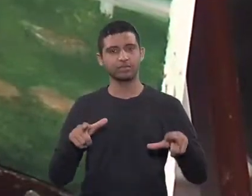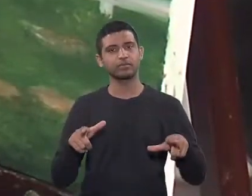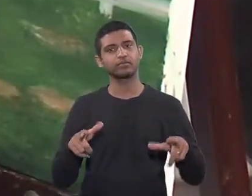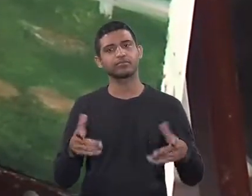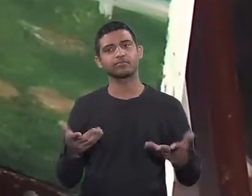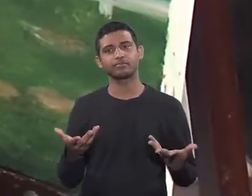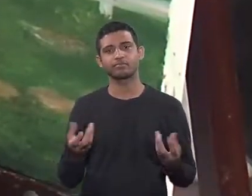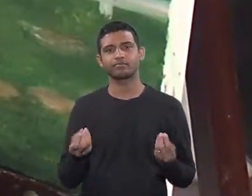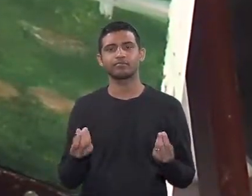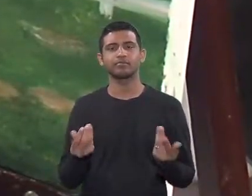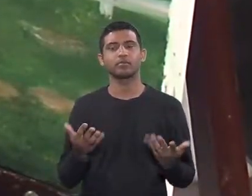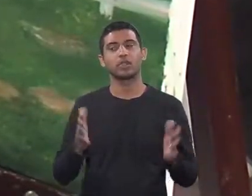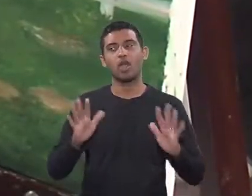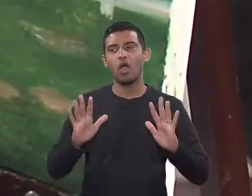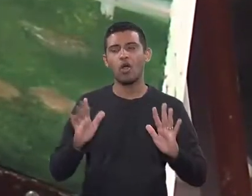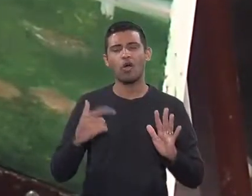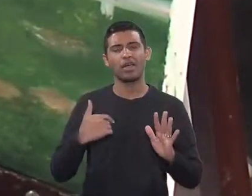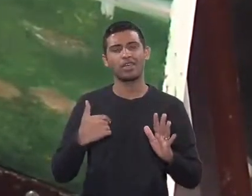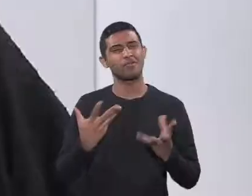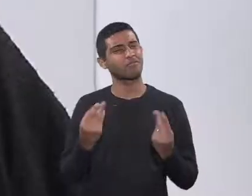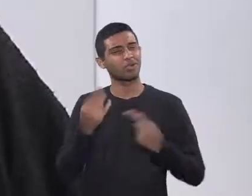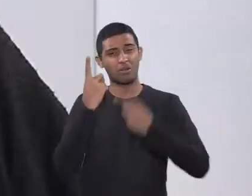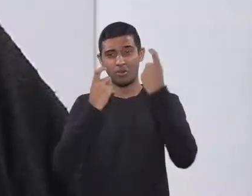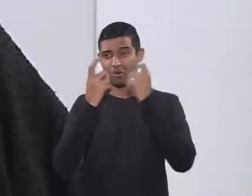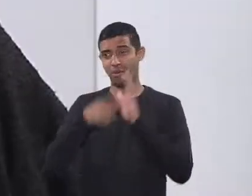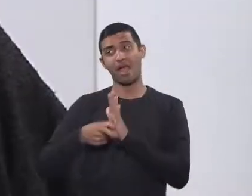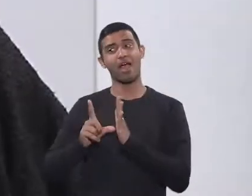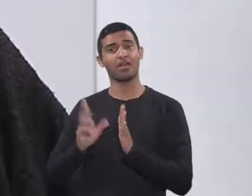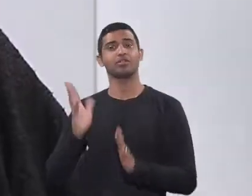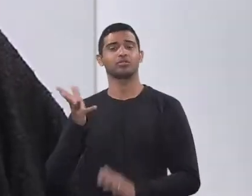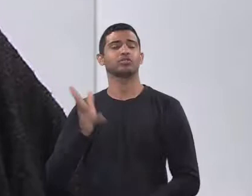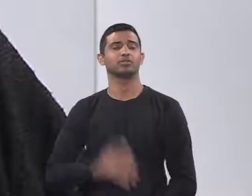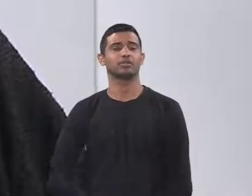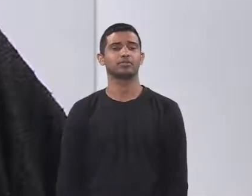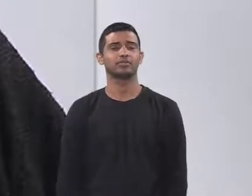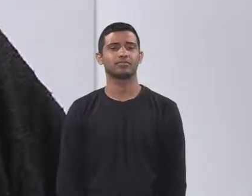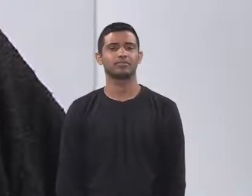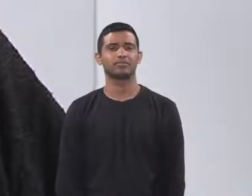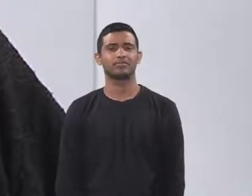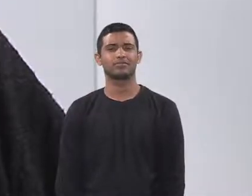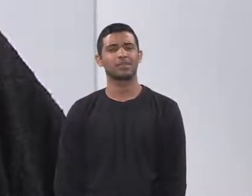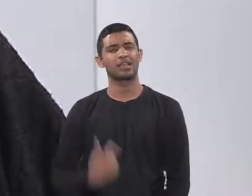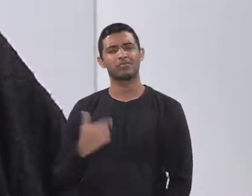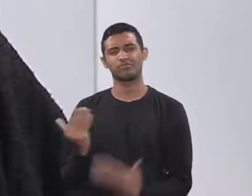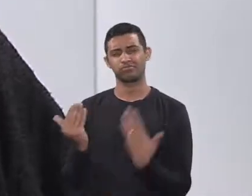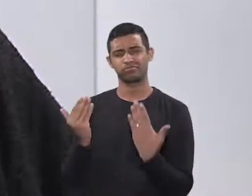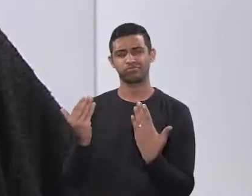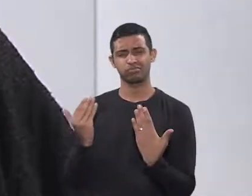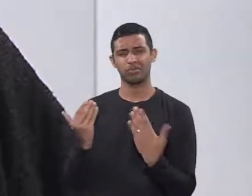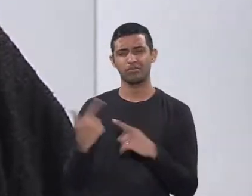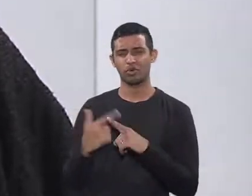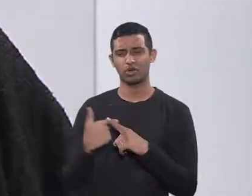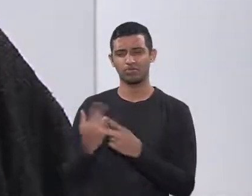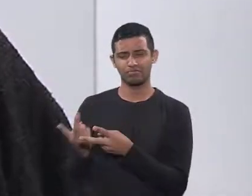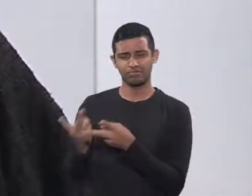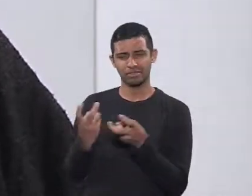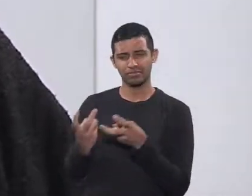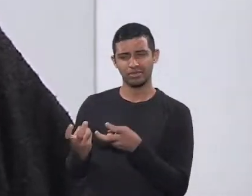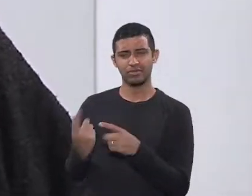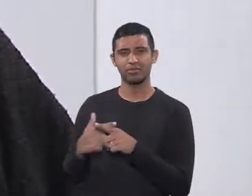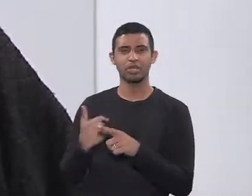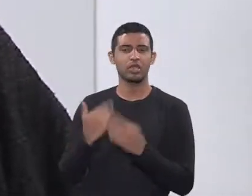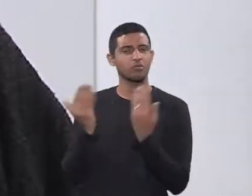já estava, assim, muito preocupada antes. Eu já desconfiava pelas características, porque eu